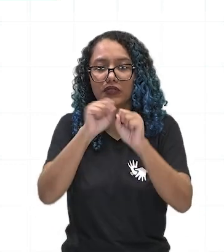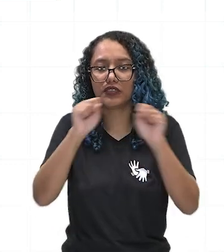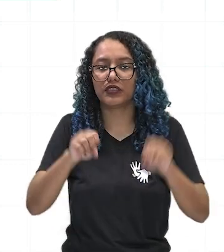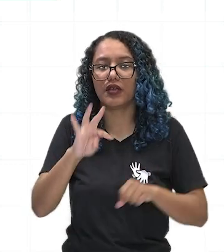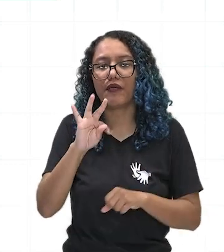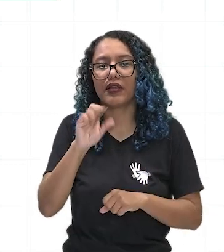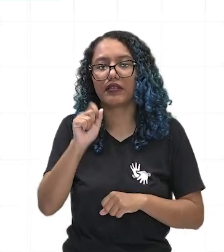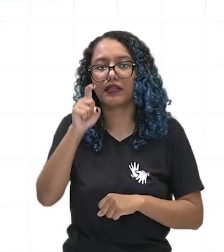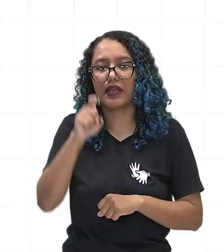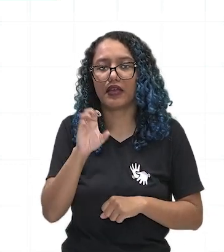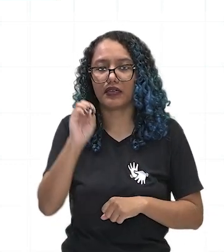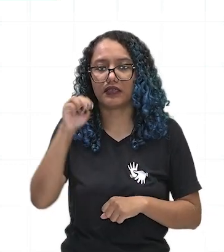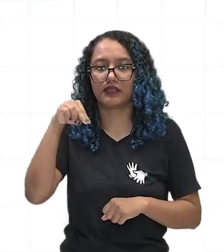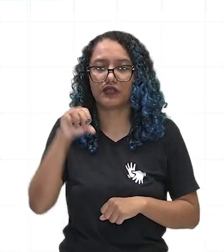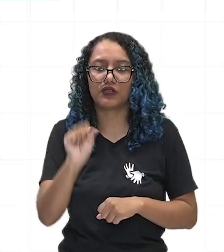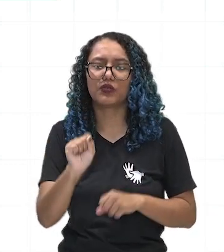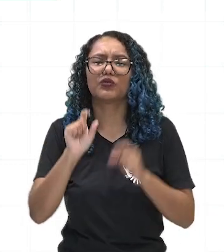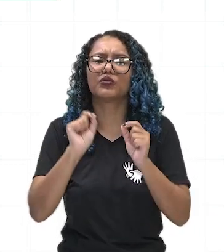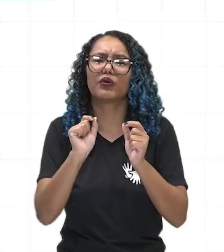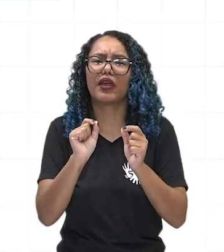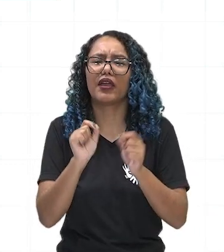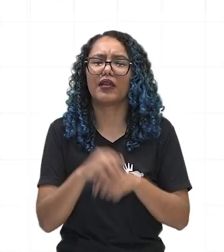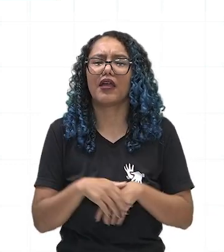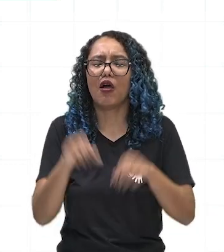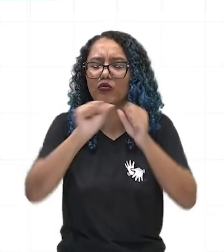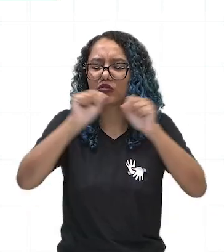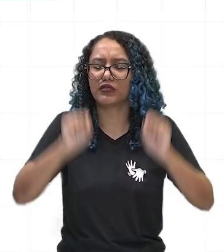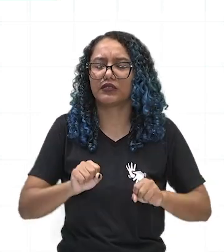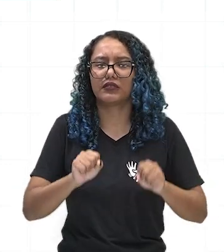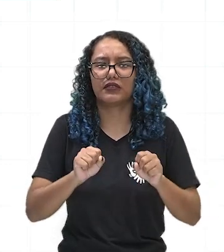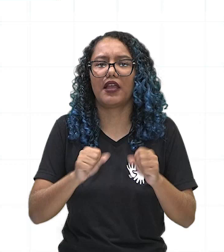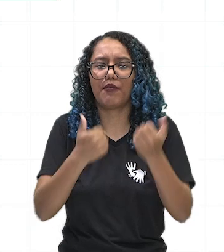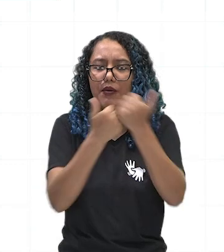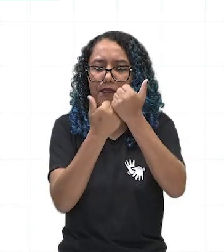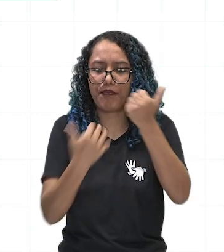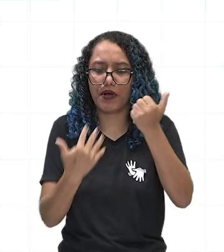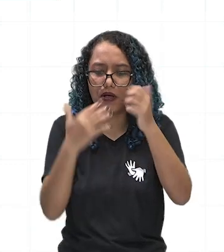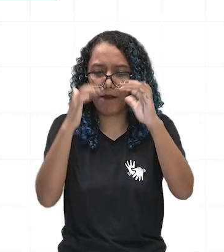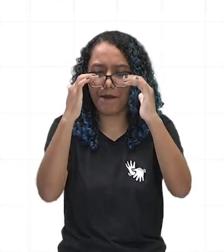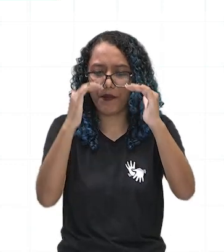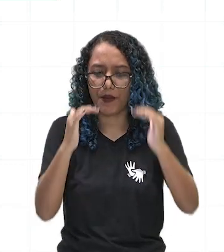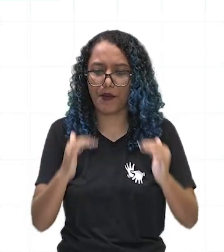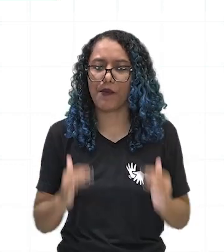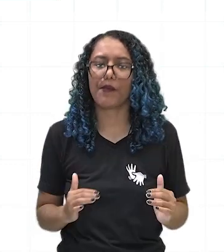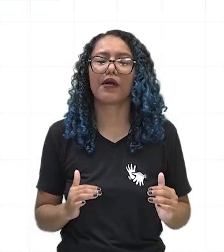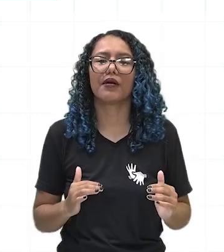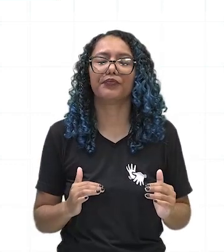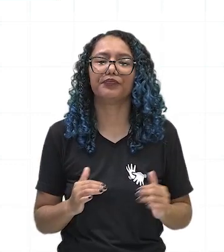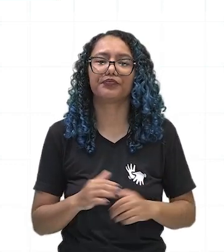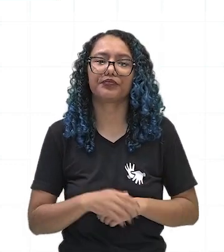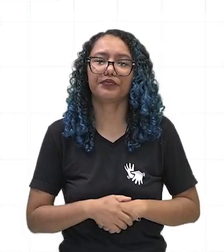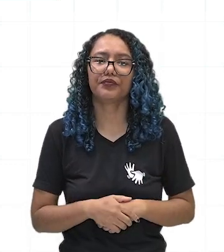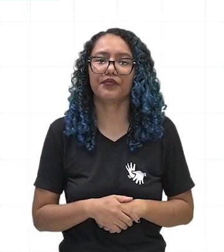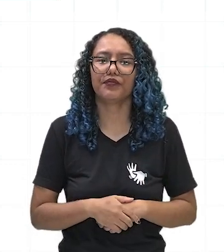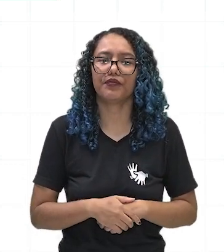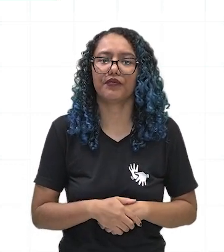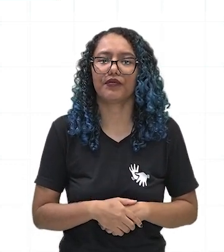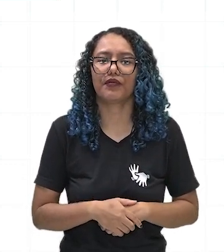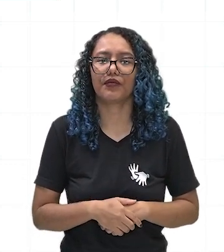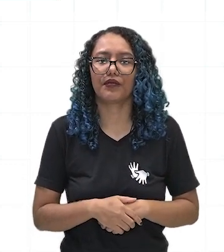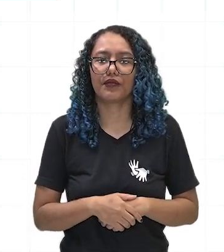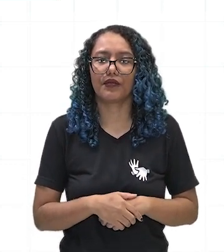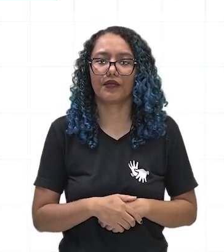como sistema hierárquico. Então esse sistema ele cuidava aí de colocar esses animais, os seres vivos em